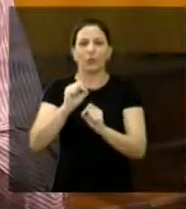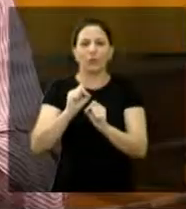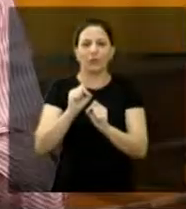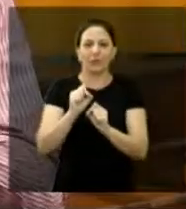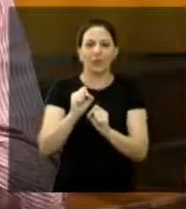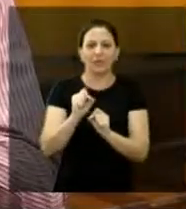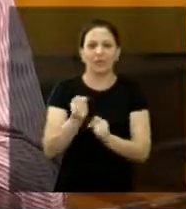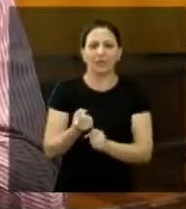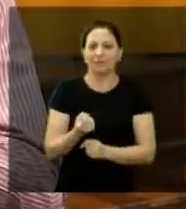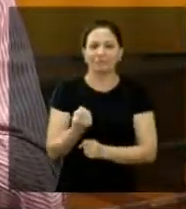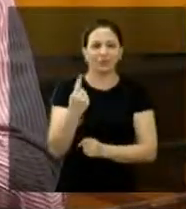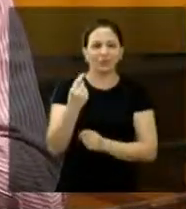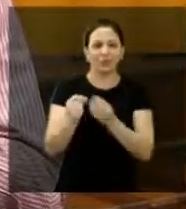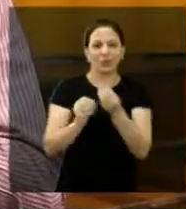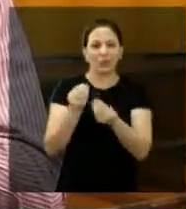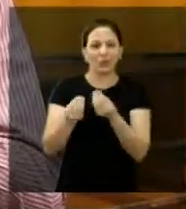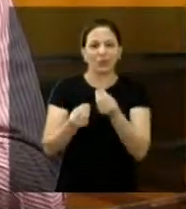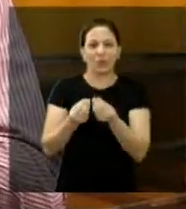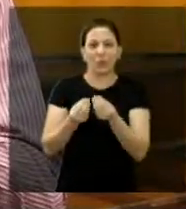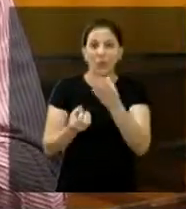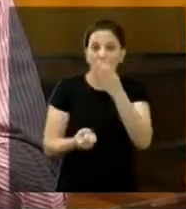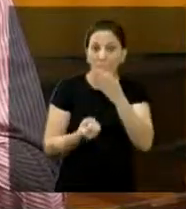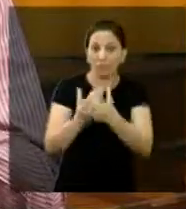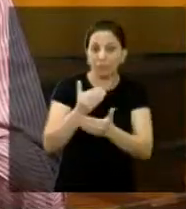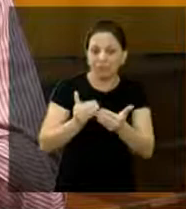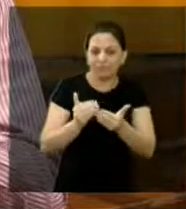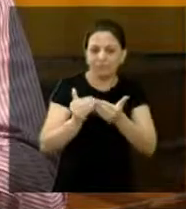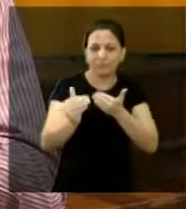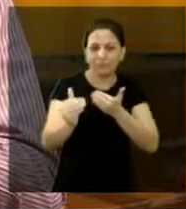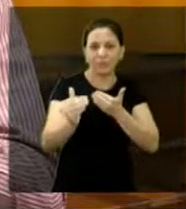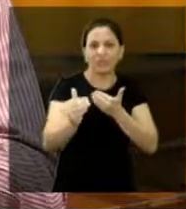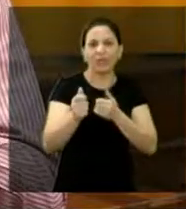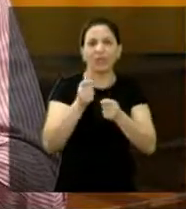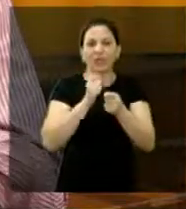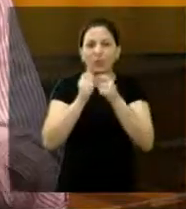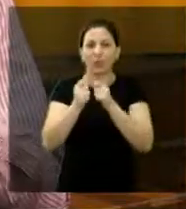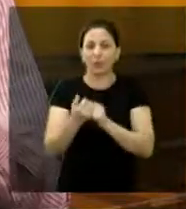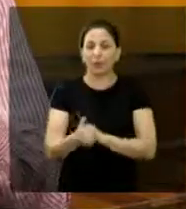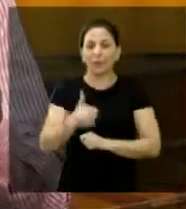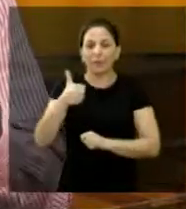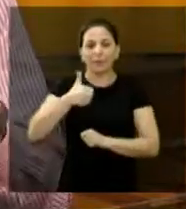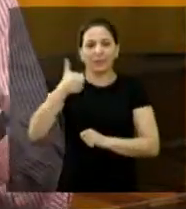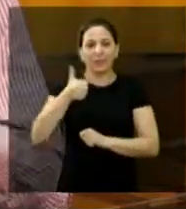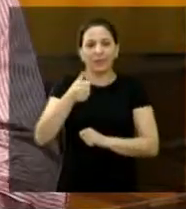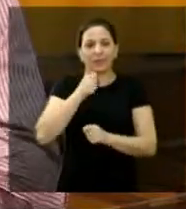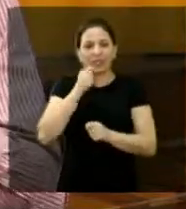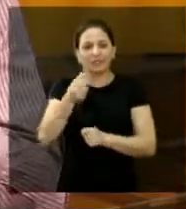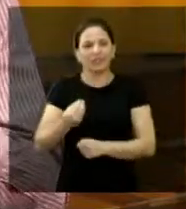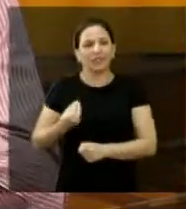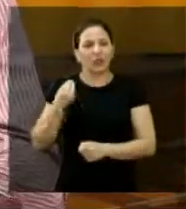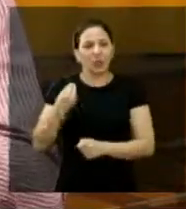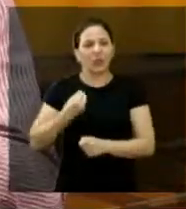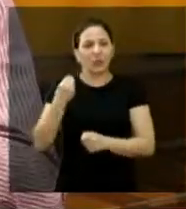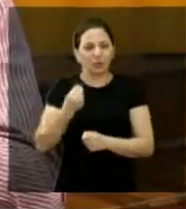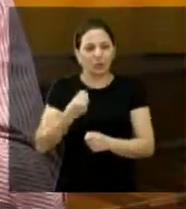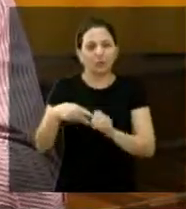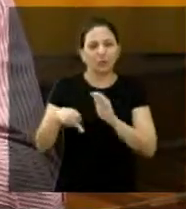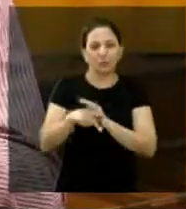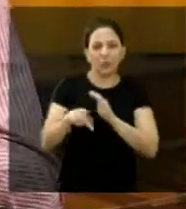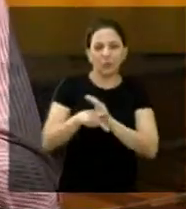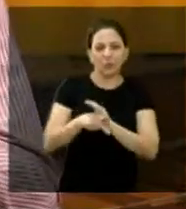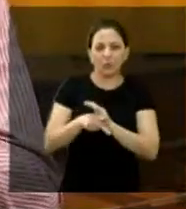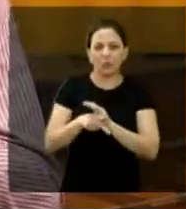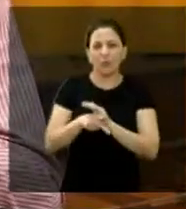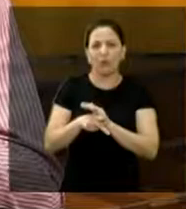minha estreia como repórter foi nesse jogo, e a primeira entrevista que eu fiz ao vivo, puxando o fio, aquela coisa toda, foi